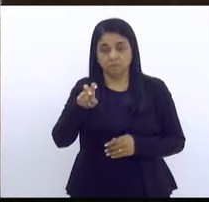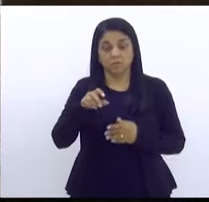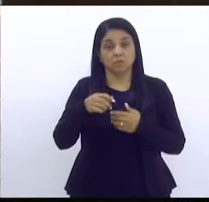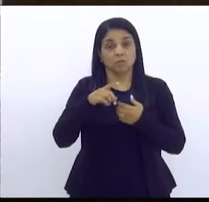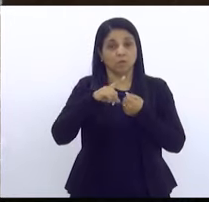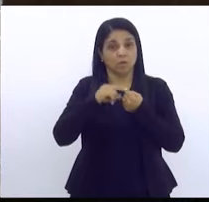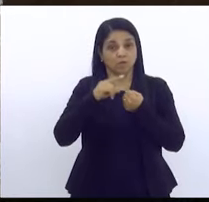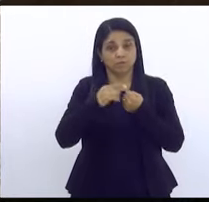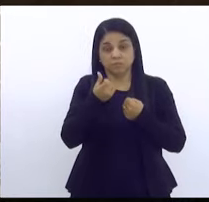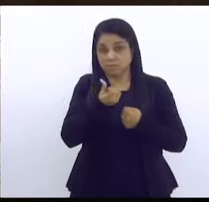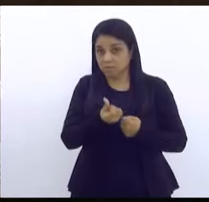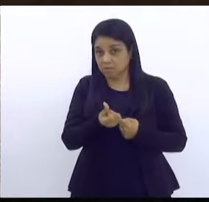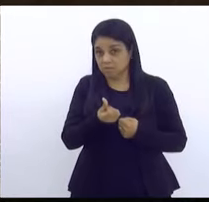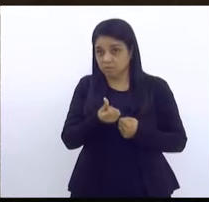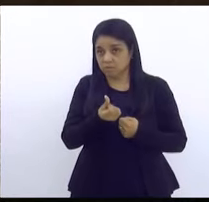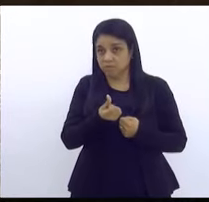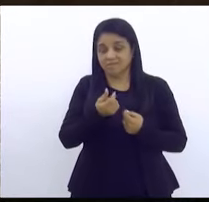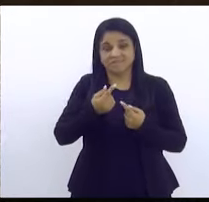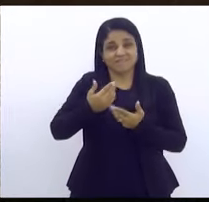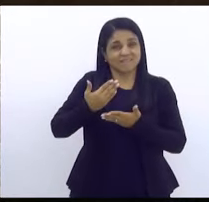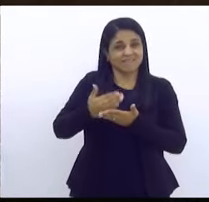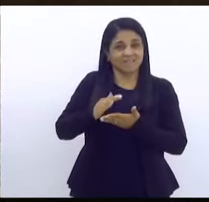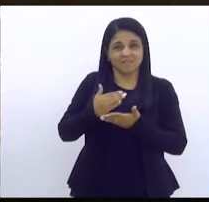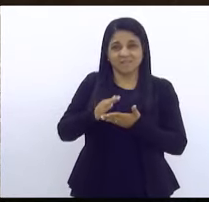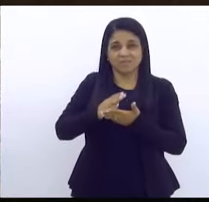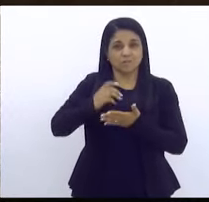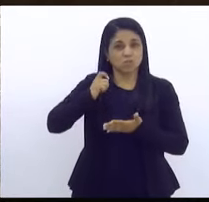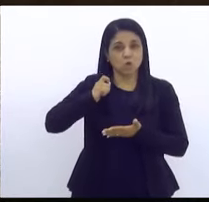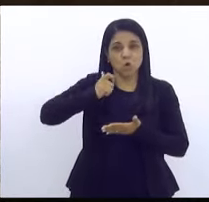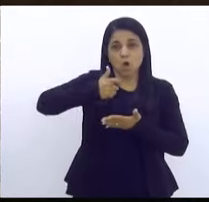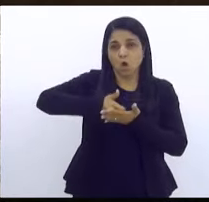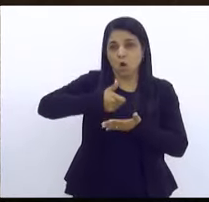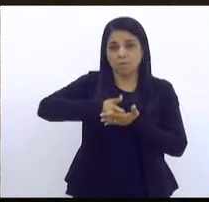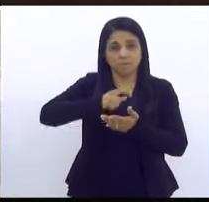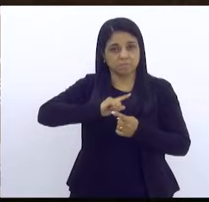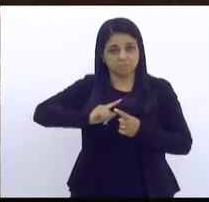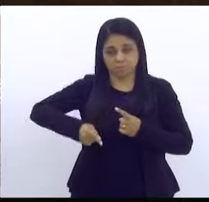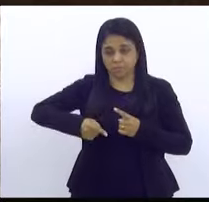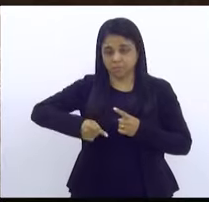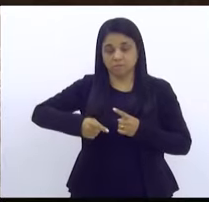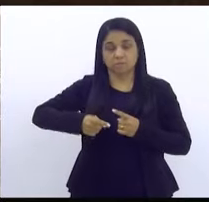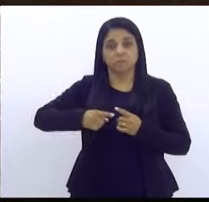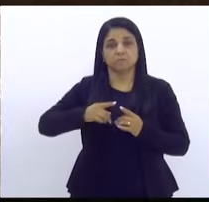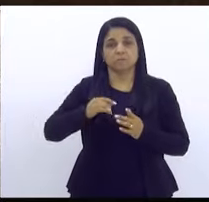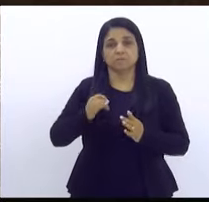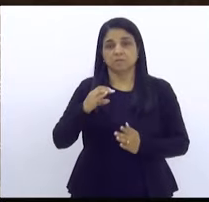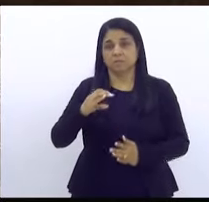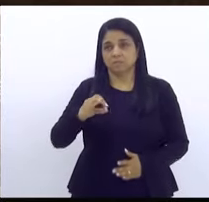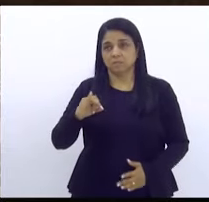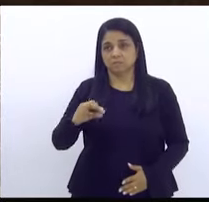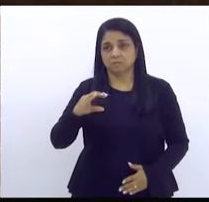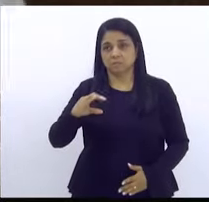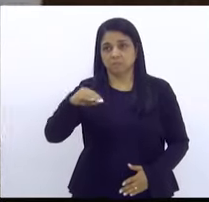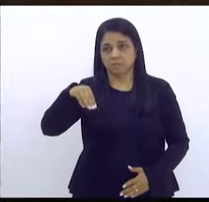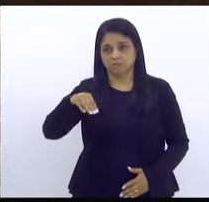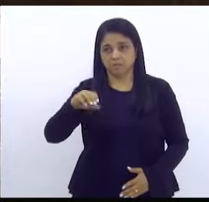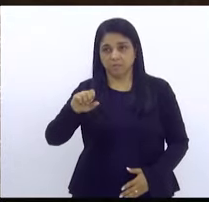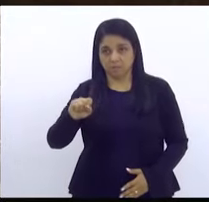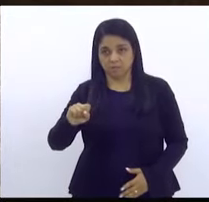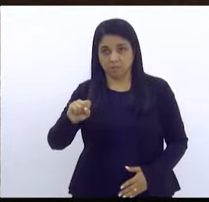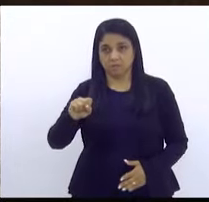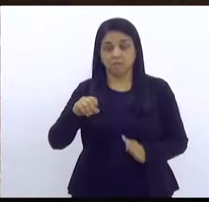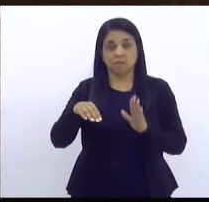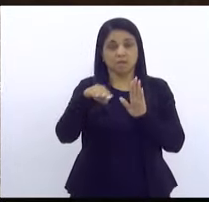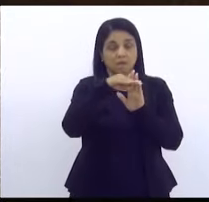a ver com proibição de cobrar ICMS. Chico Machado tem toda a razão. O problema é que a